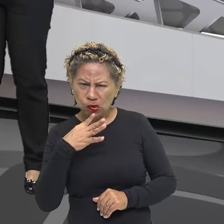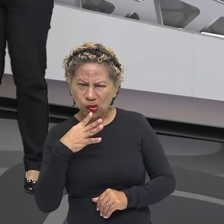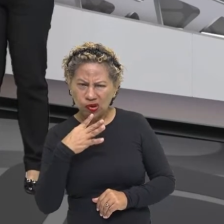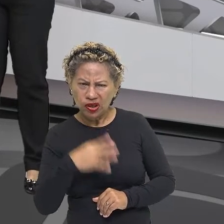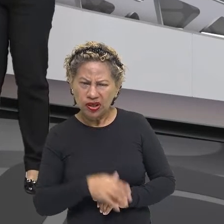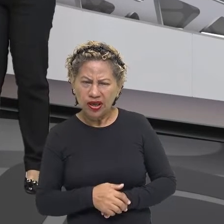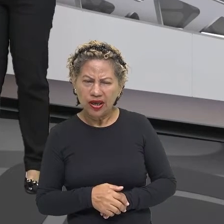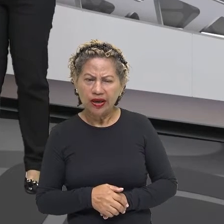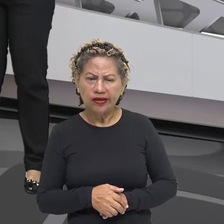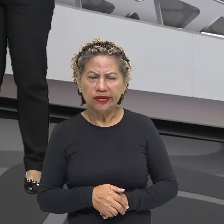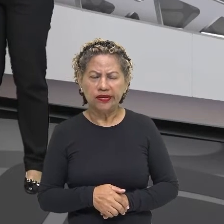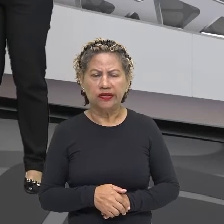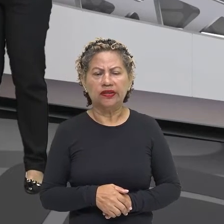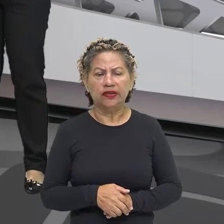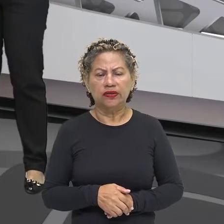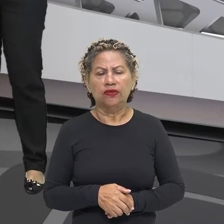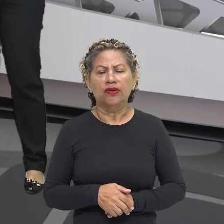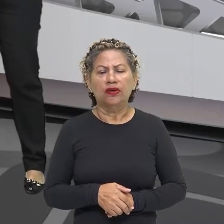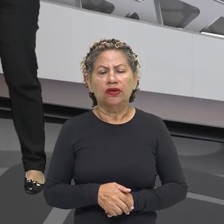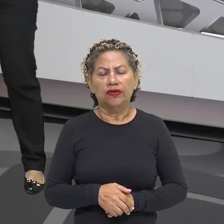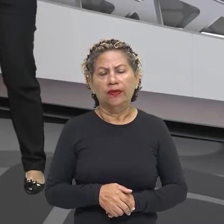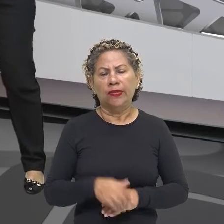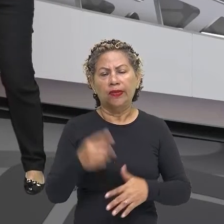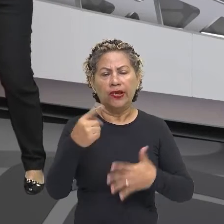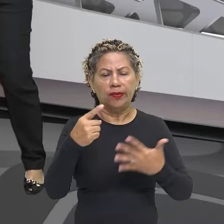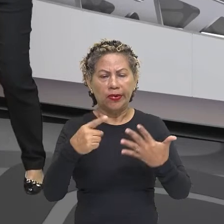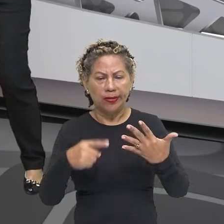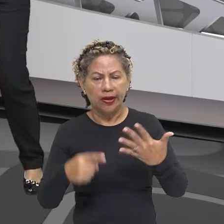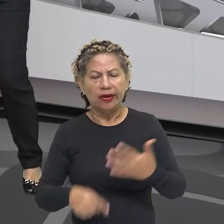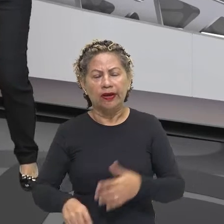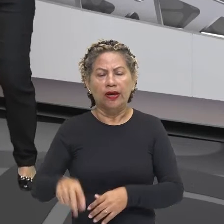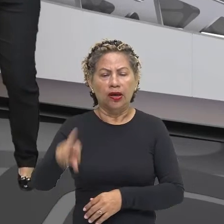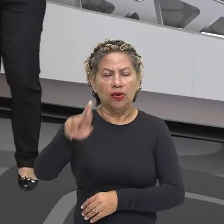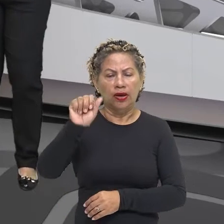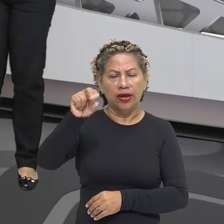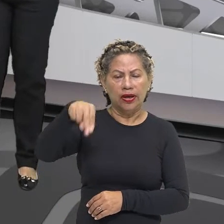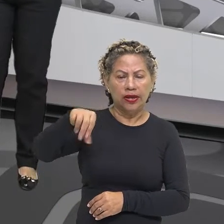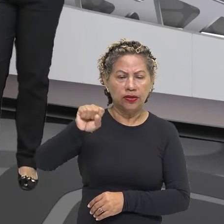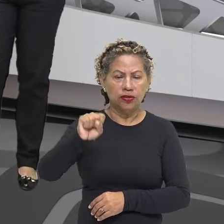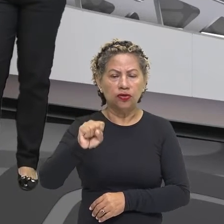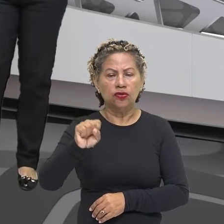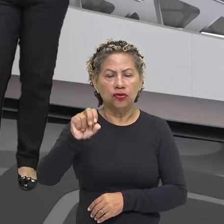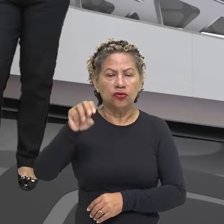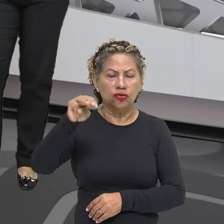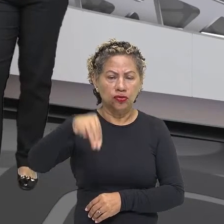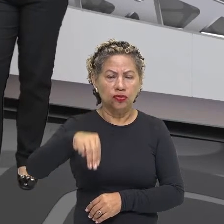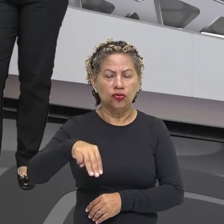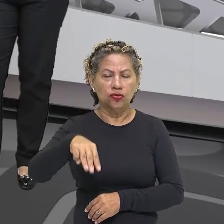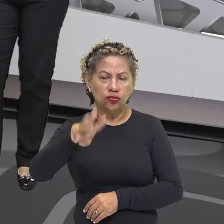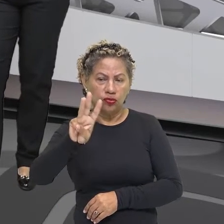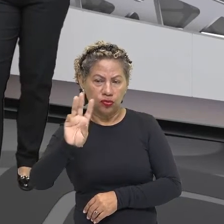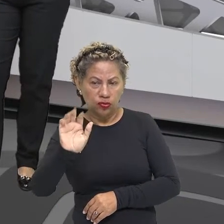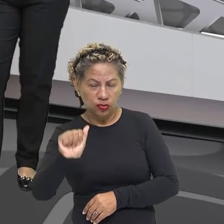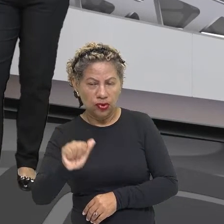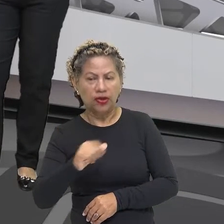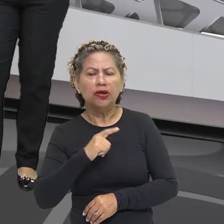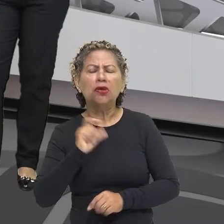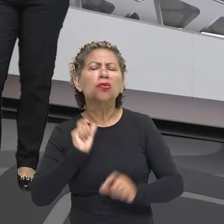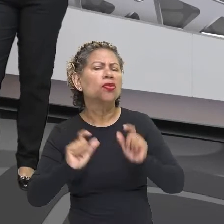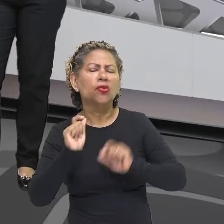Backup. Softwares que enviam automaticamente todos os arquivos do